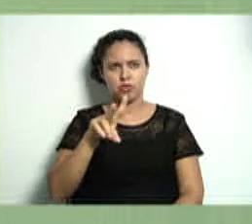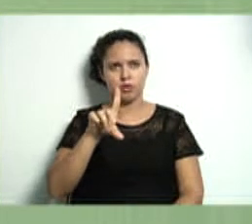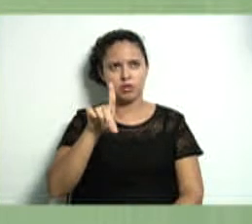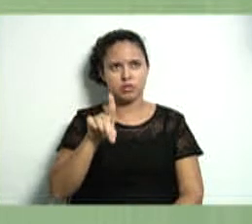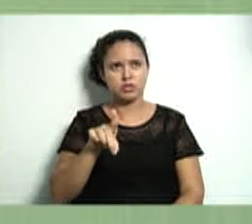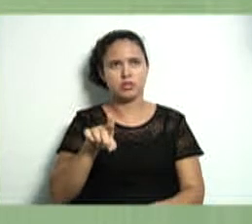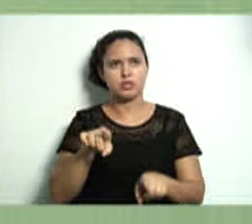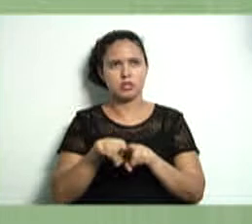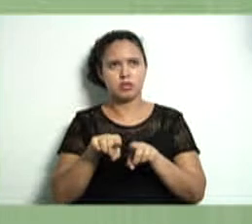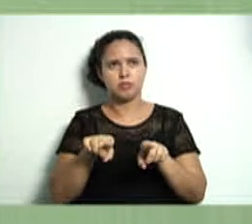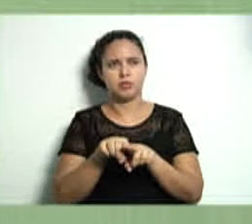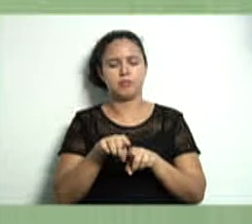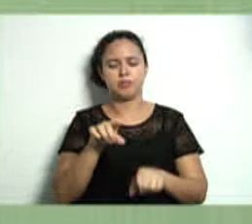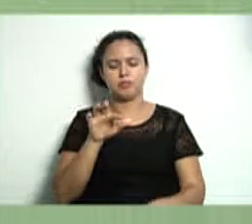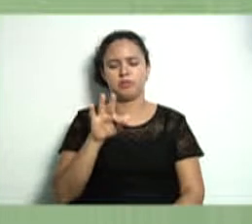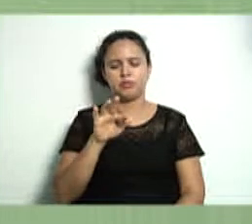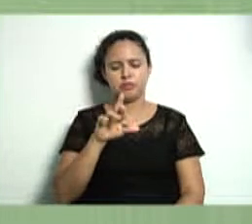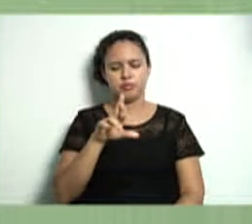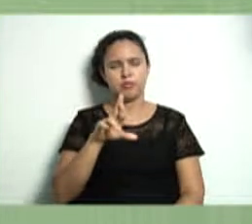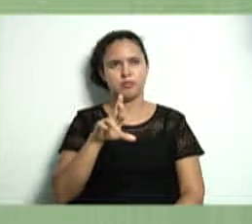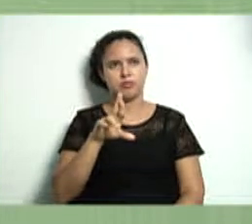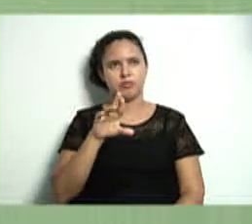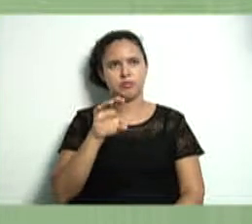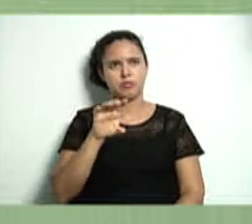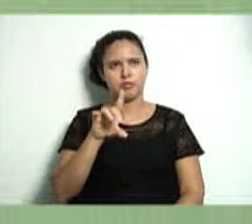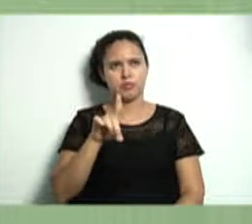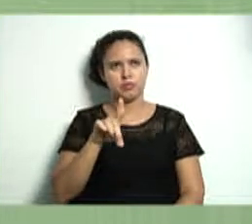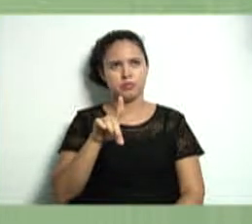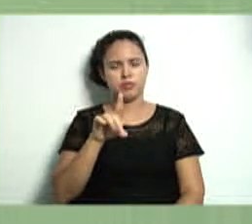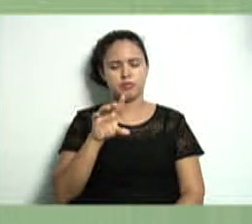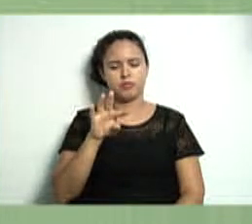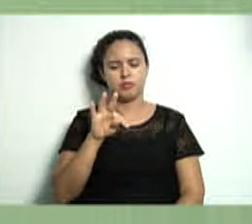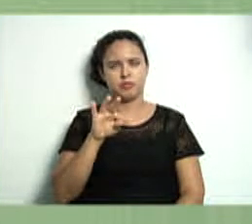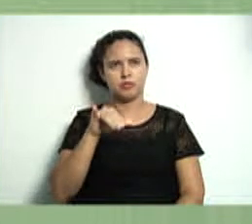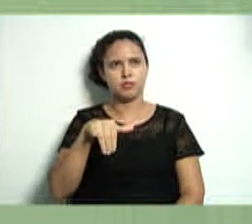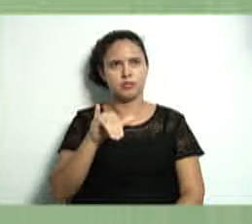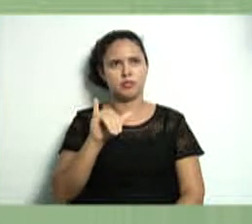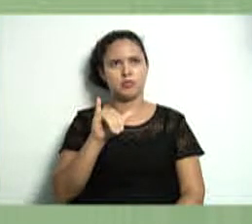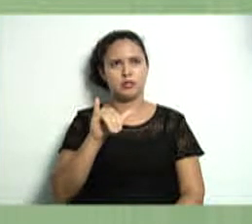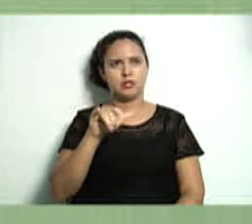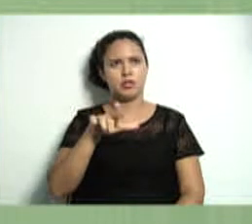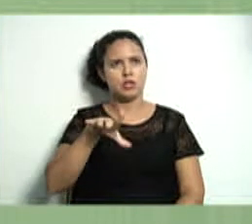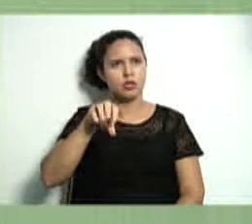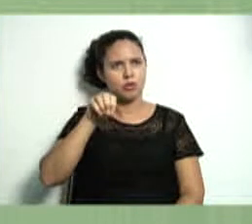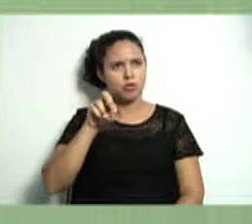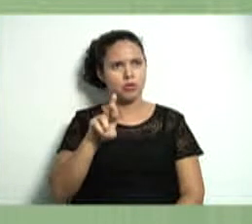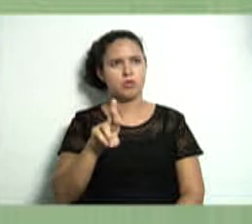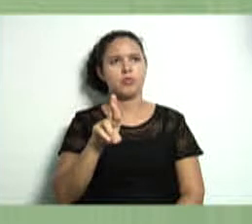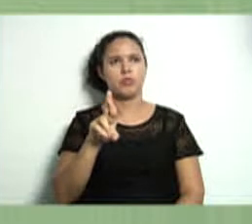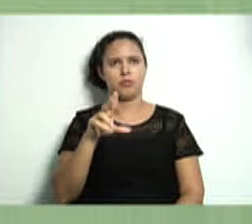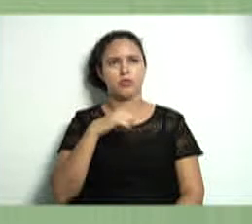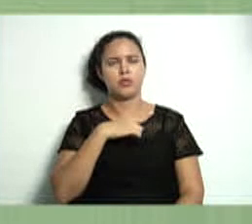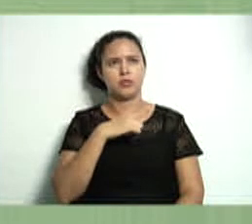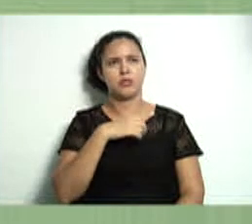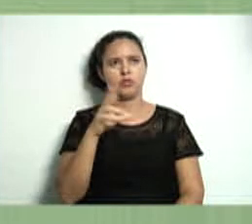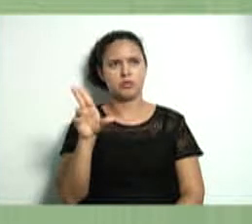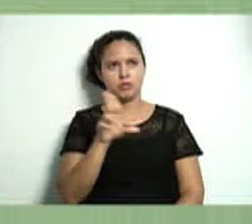e pelo Frederick Taylor. Essas transformações, elas são chamadas de Fordismo